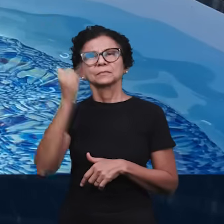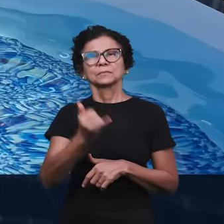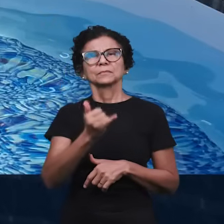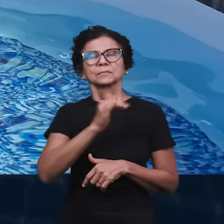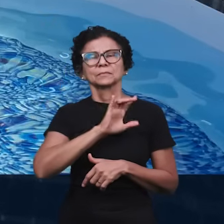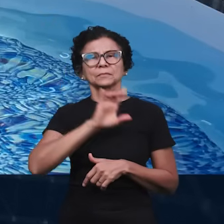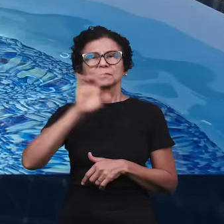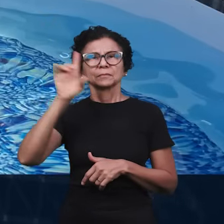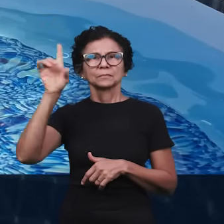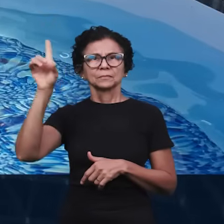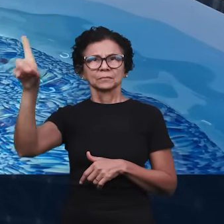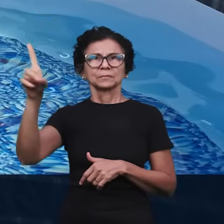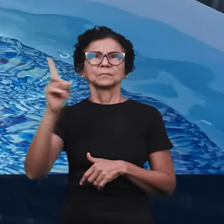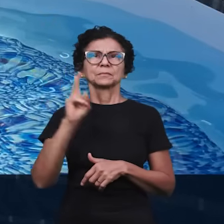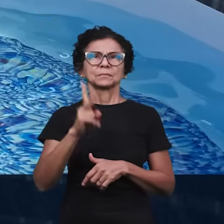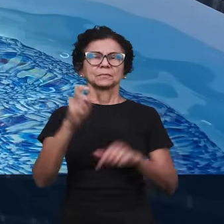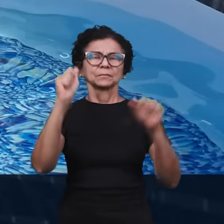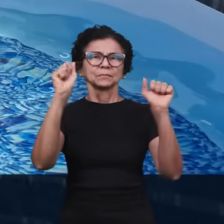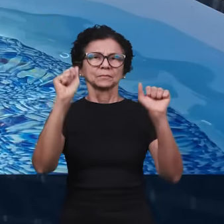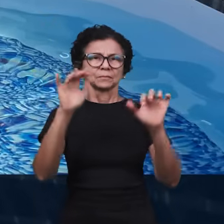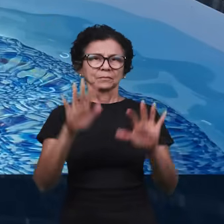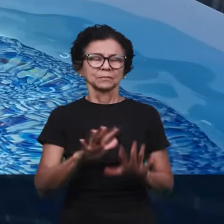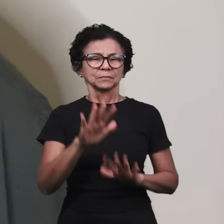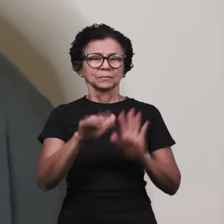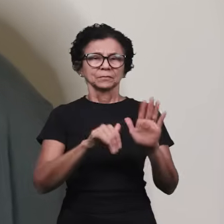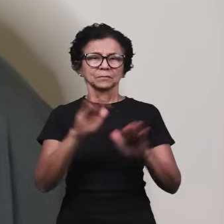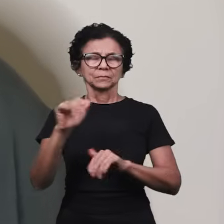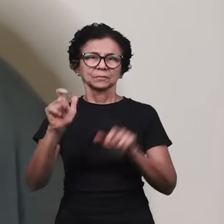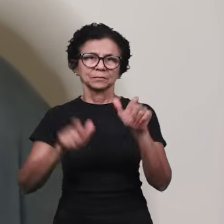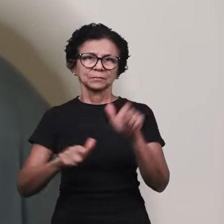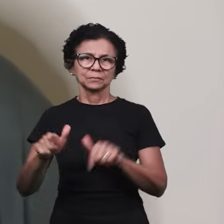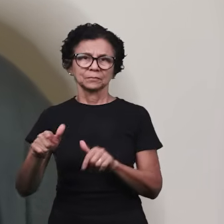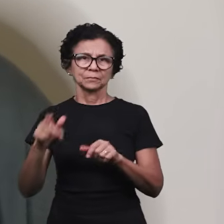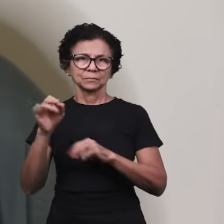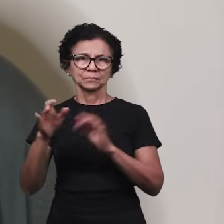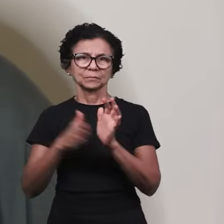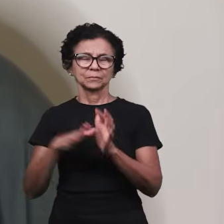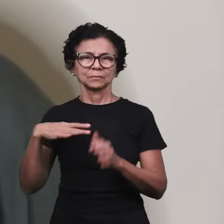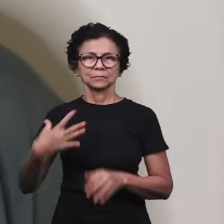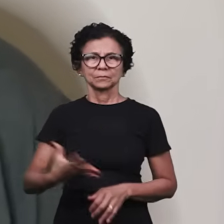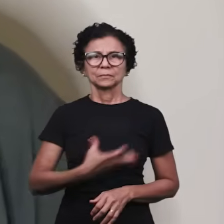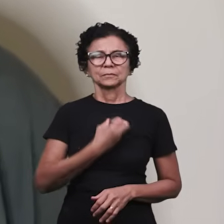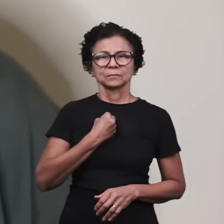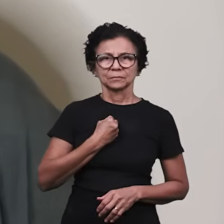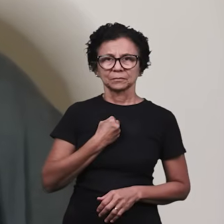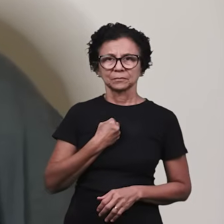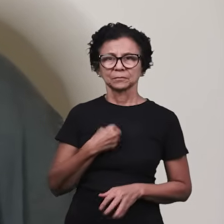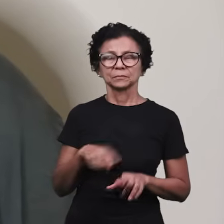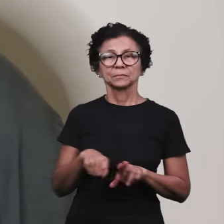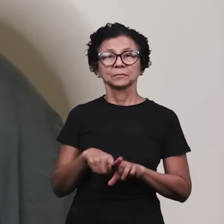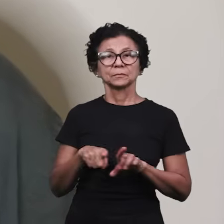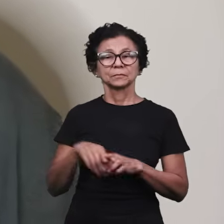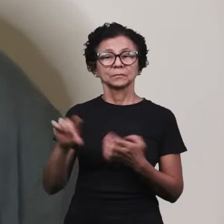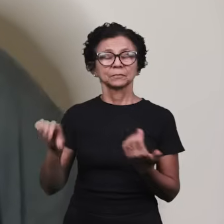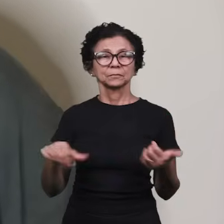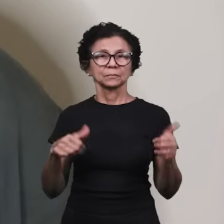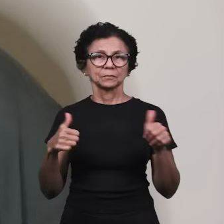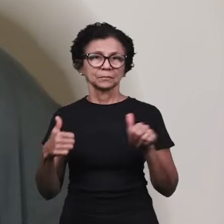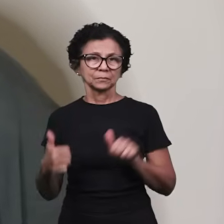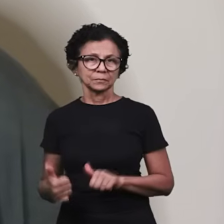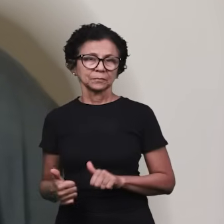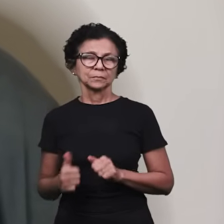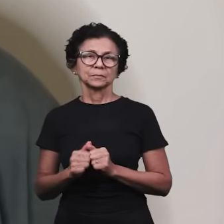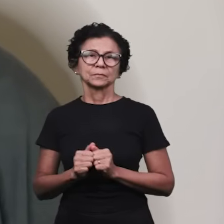que o Senhor continua acrescentando aqueles que hão de ser salvos. Louvado seja o nome do Senhor. O batismo contou também com a presença de